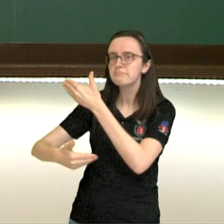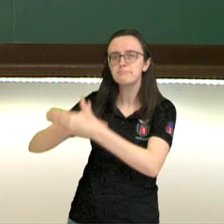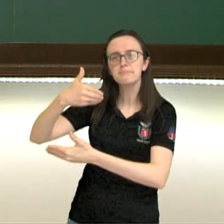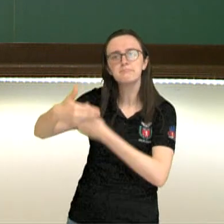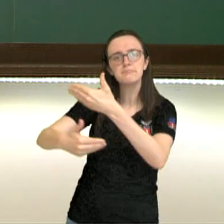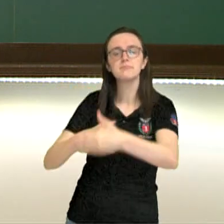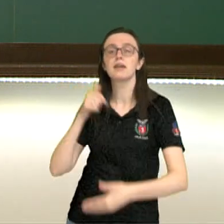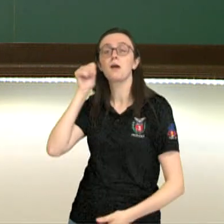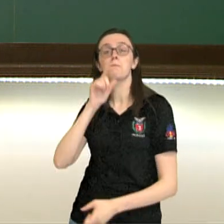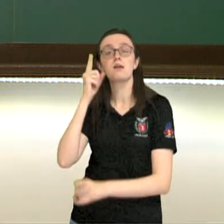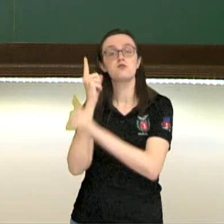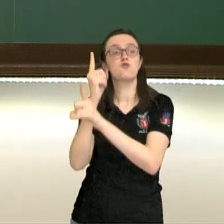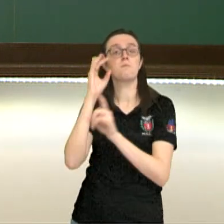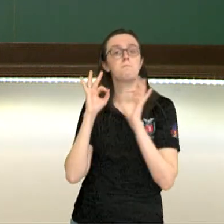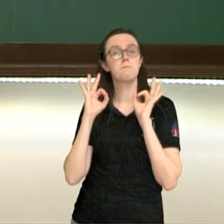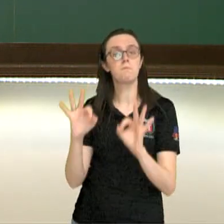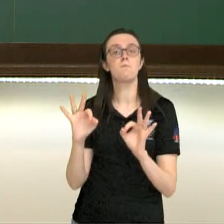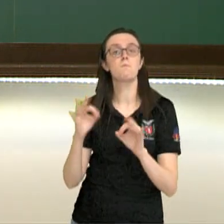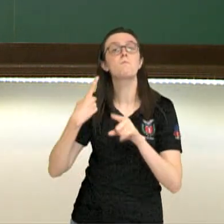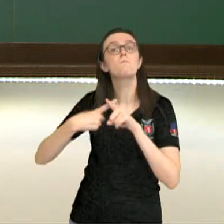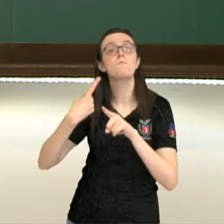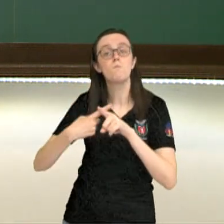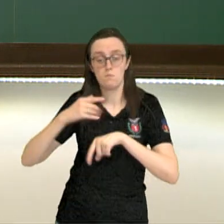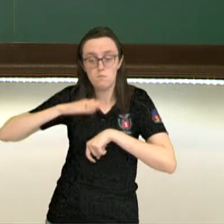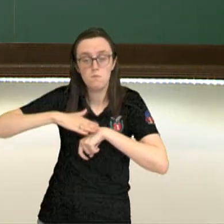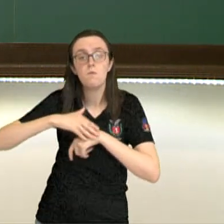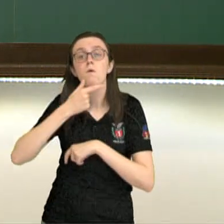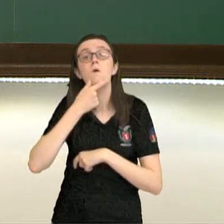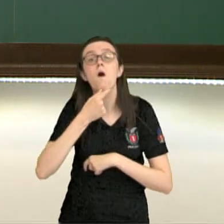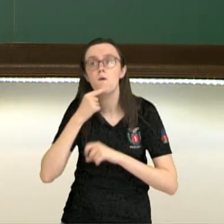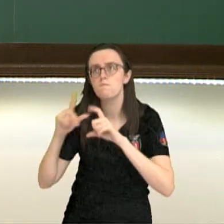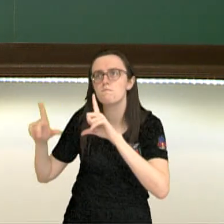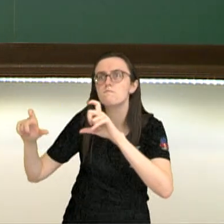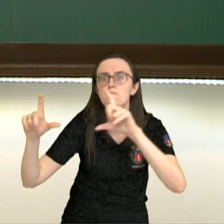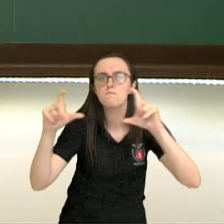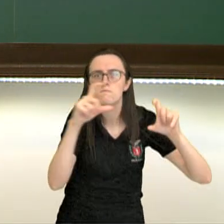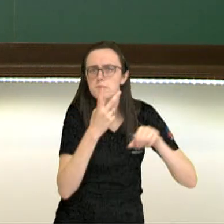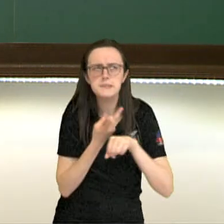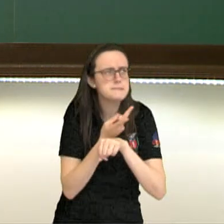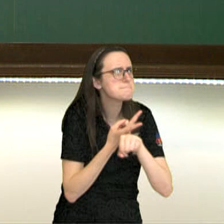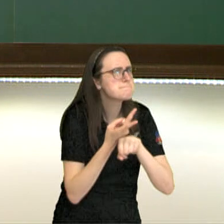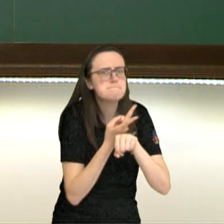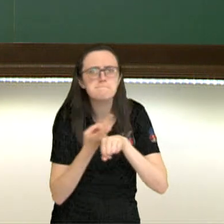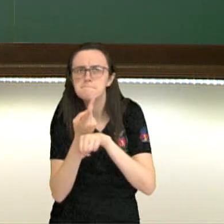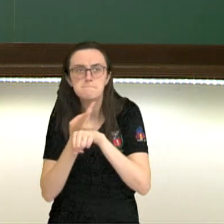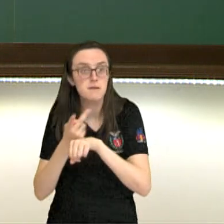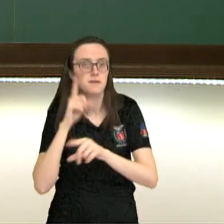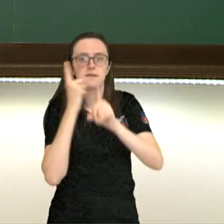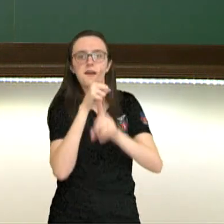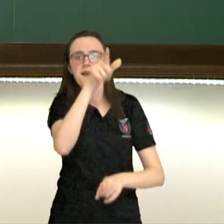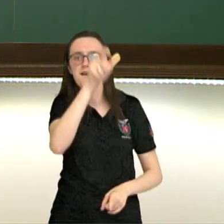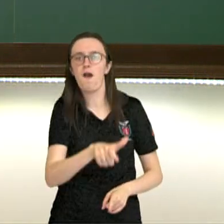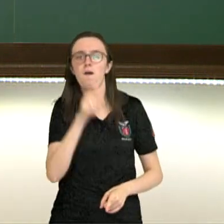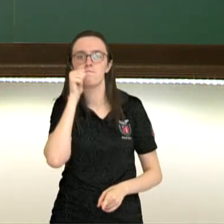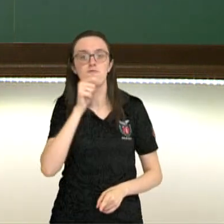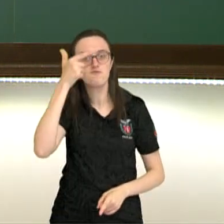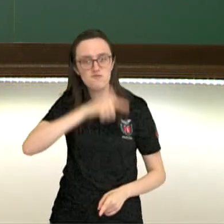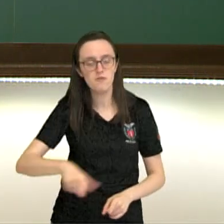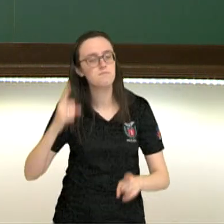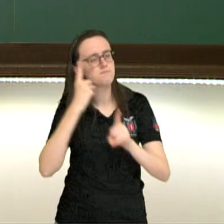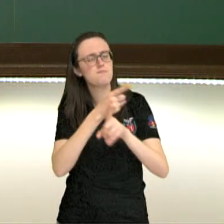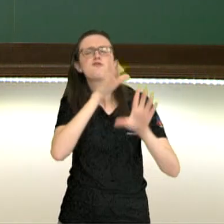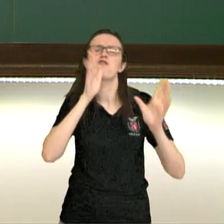que ela descobre, porque o próprio fotógrafo vai em busca dela quando retorna ao Afeganistão e descobre que ela